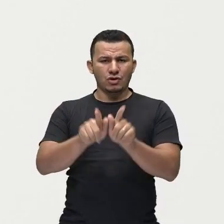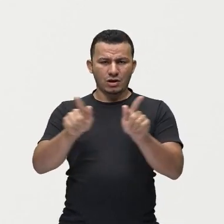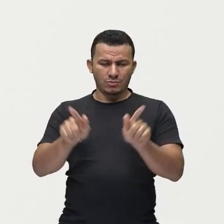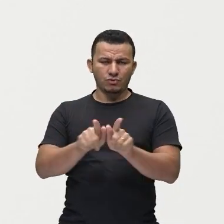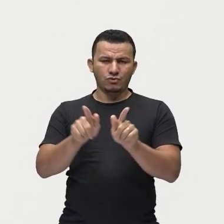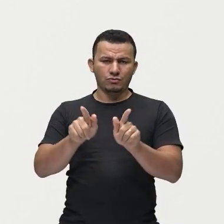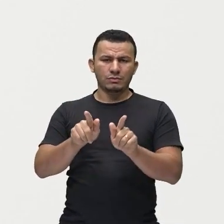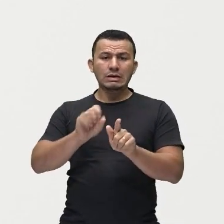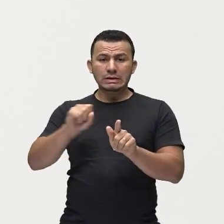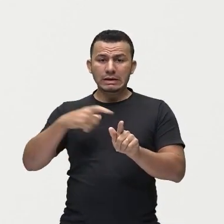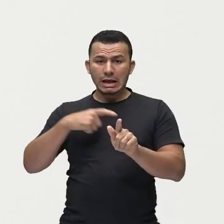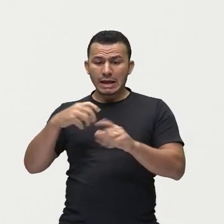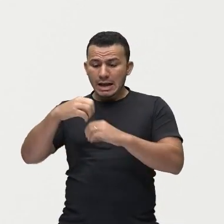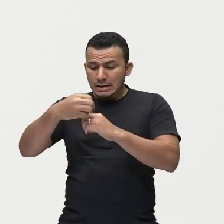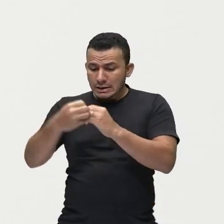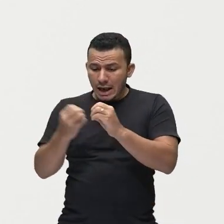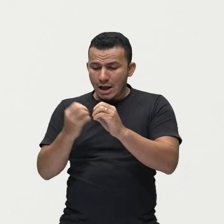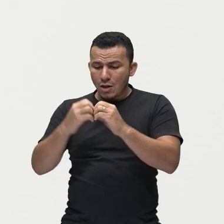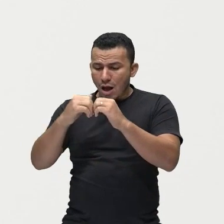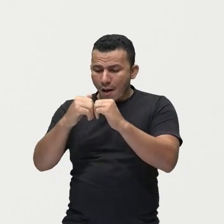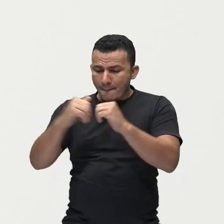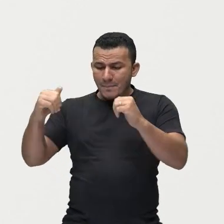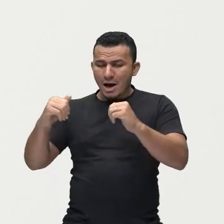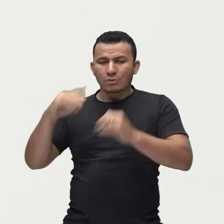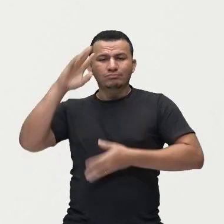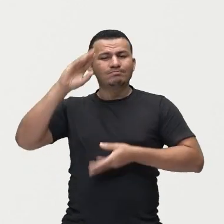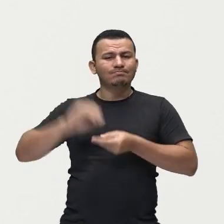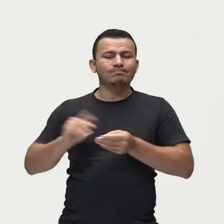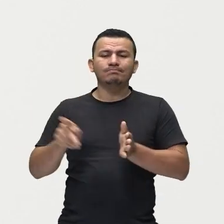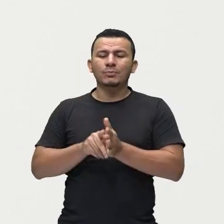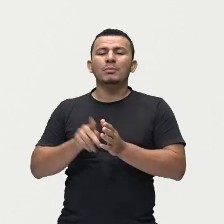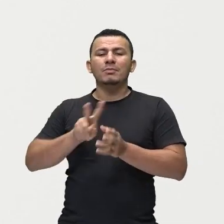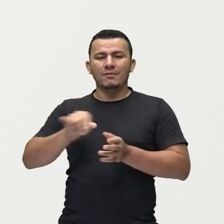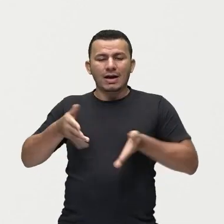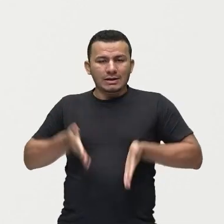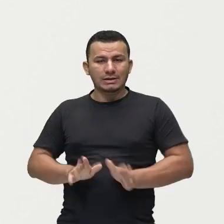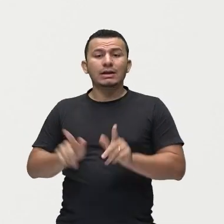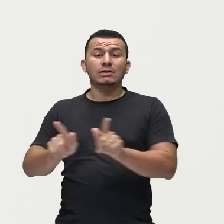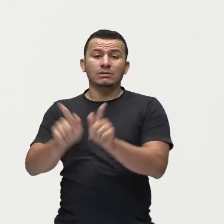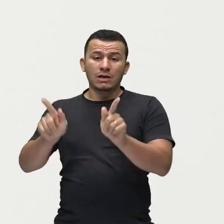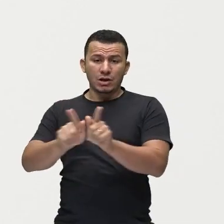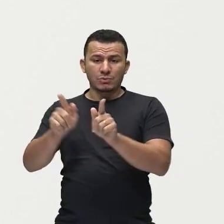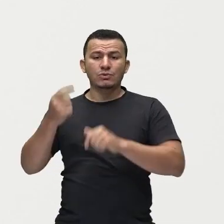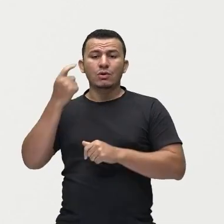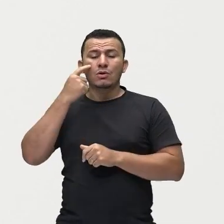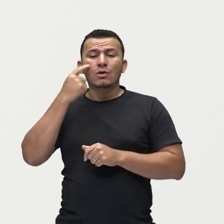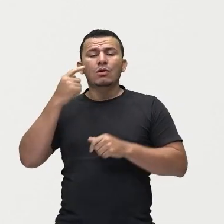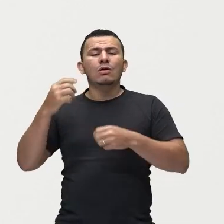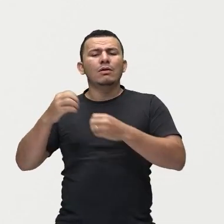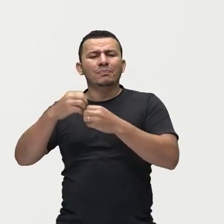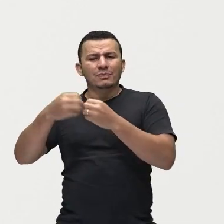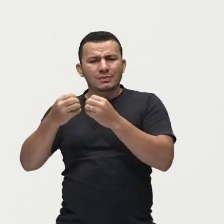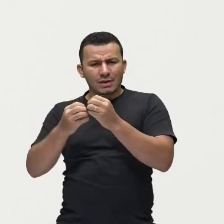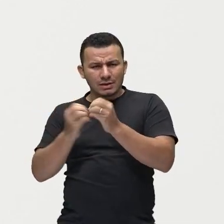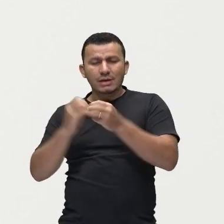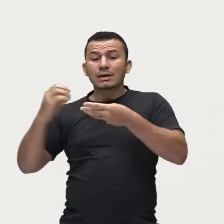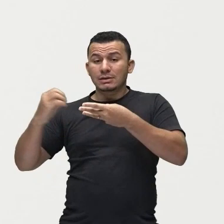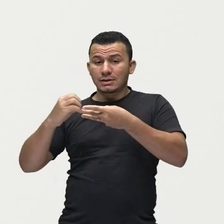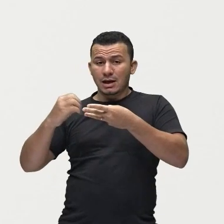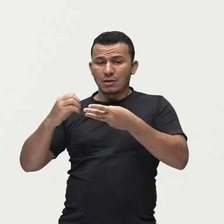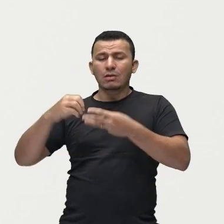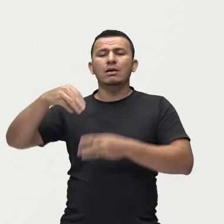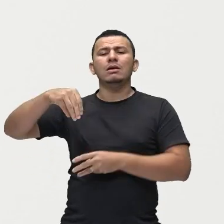univitelinos, que são gêmeos idênticos. A partir dessa célula, olha, vocês percebam aqui que na fase da mórula,